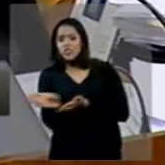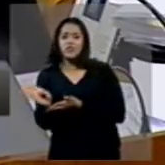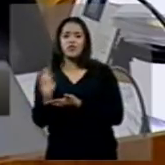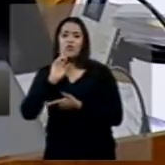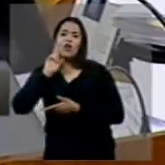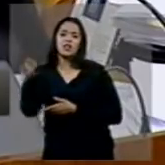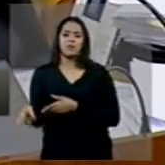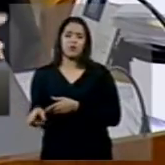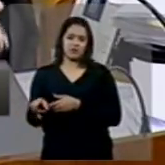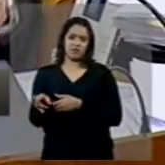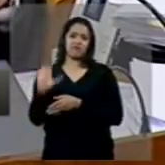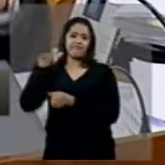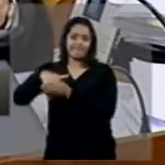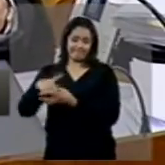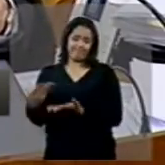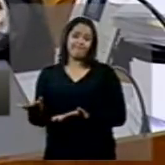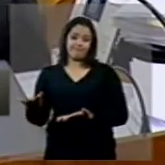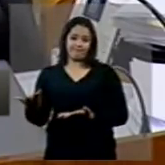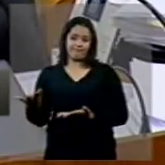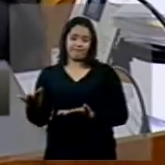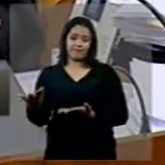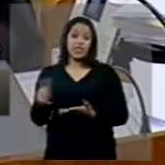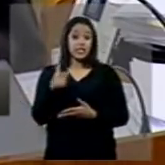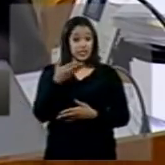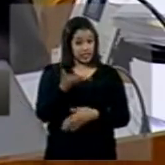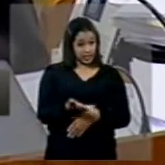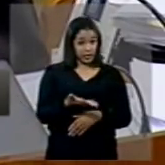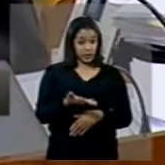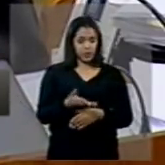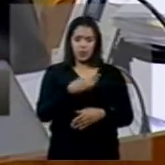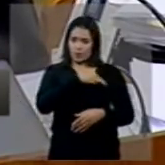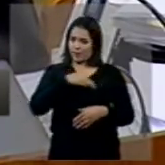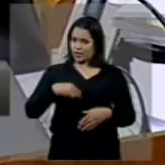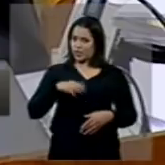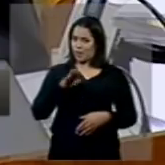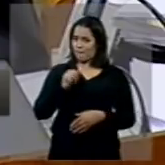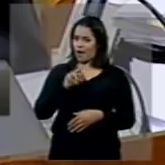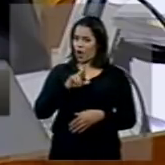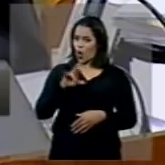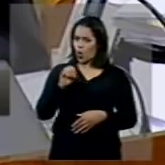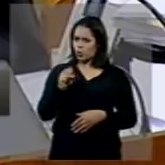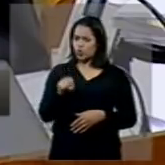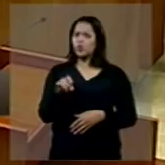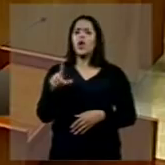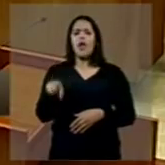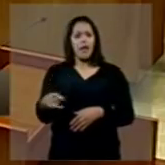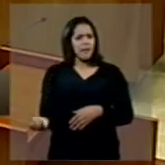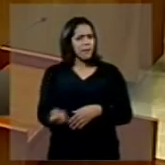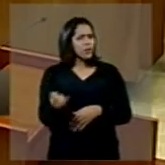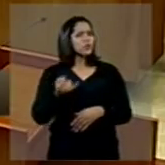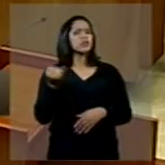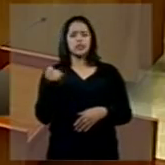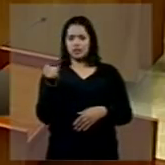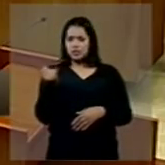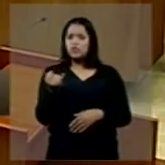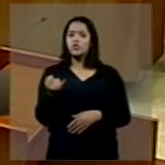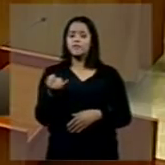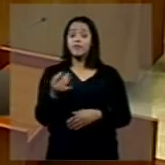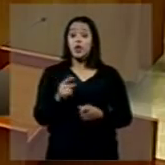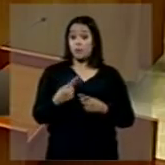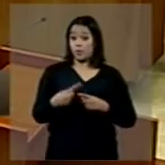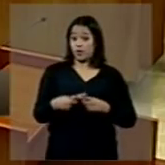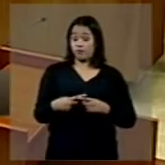resultado eleitoral. Isso, e o ministro Luiz Roberto Barroso bem colocou, isso é muito importante, o